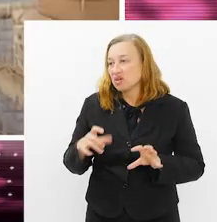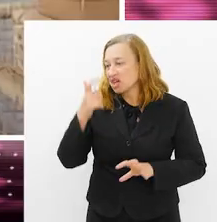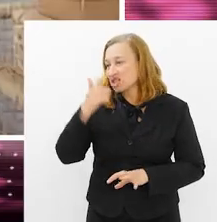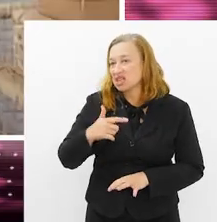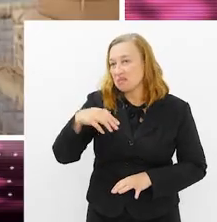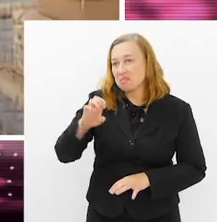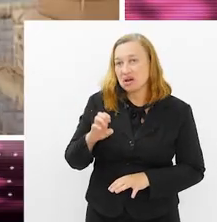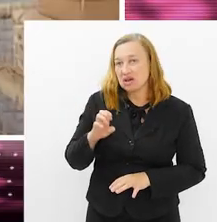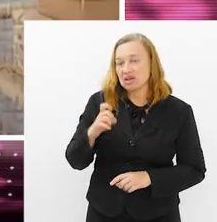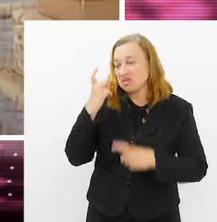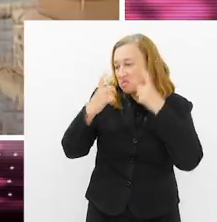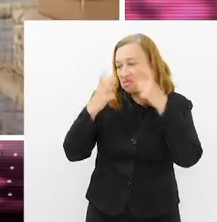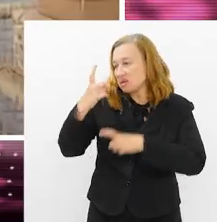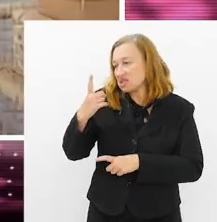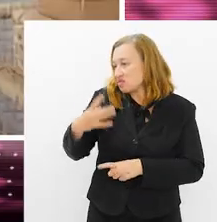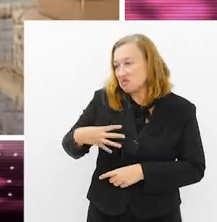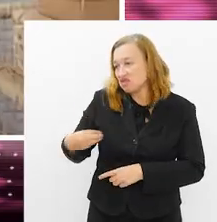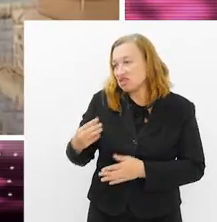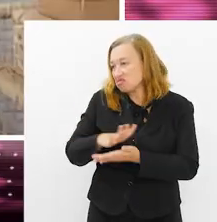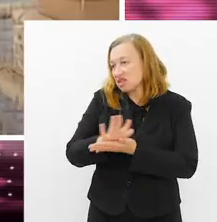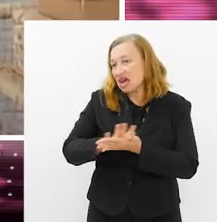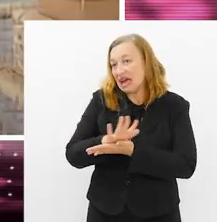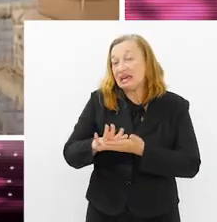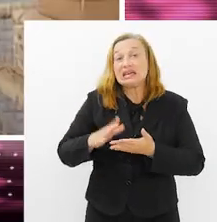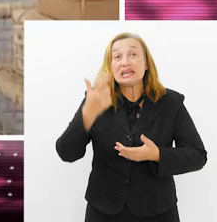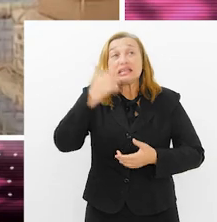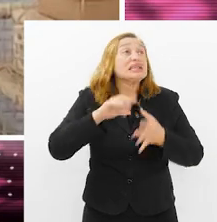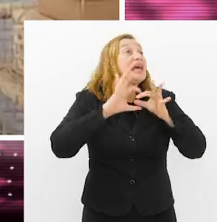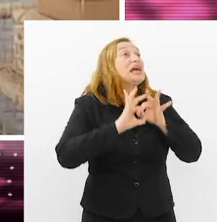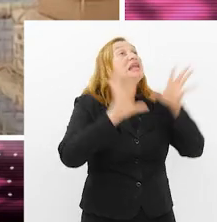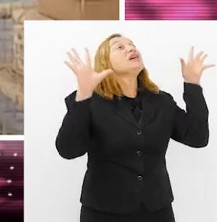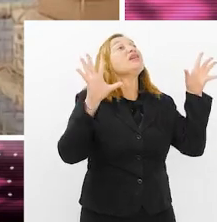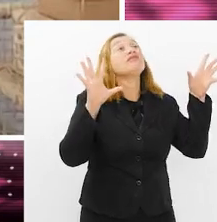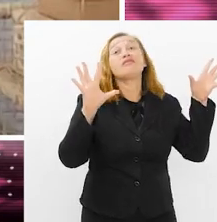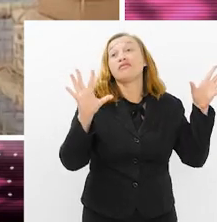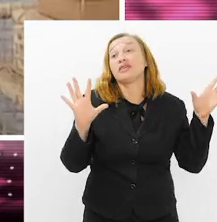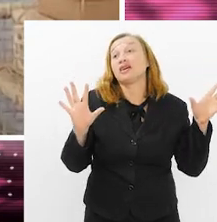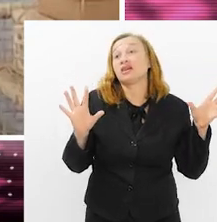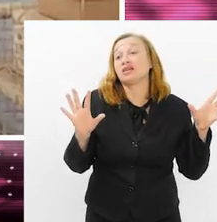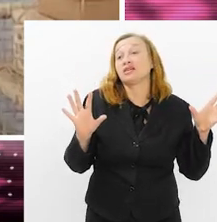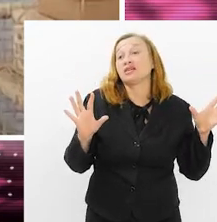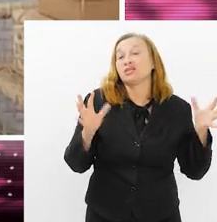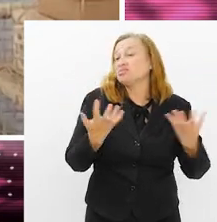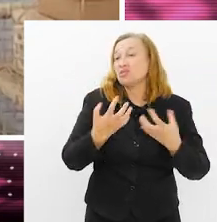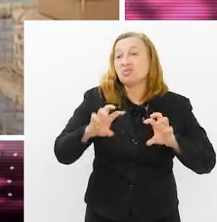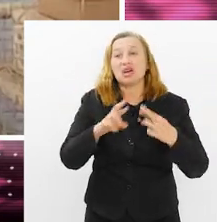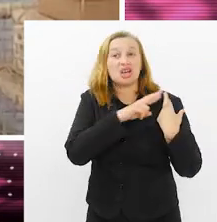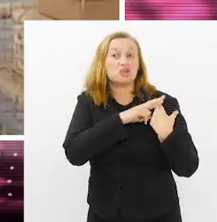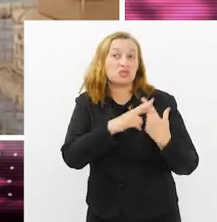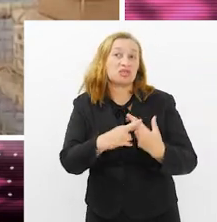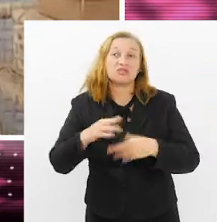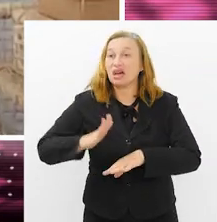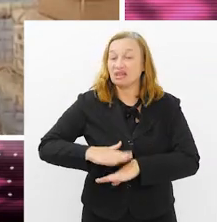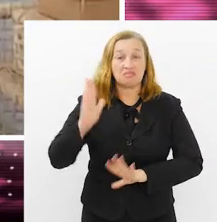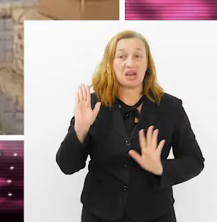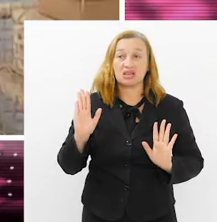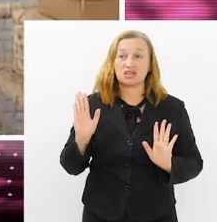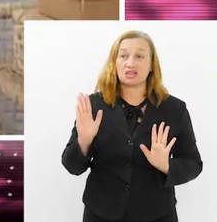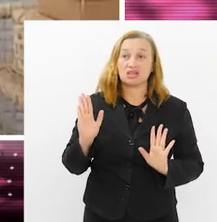não me identificar com a rotina materna, então de ter uma vida mais livre, assim, não ter